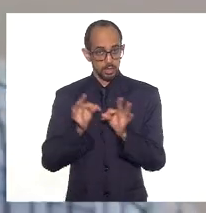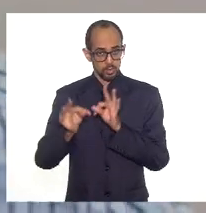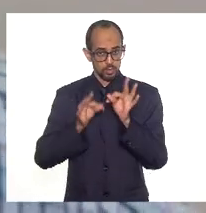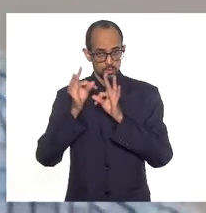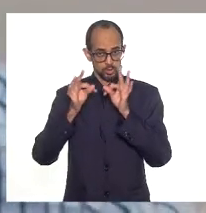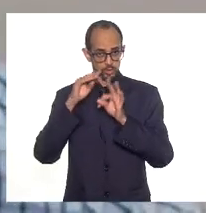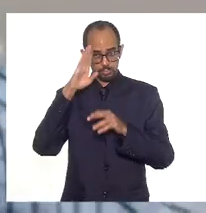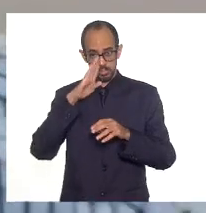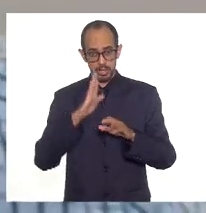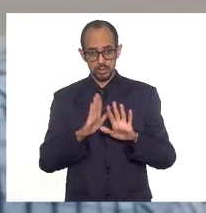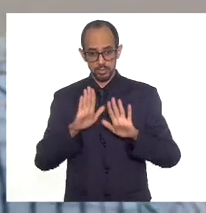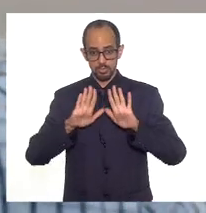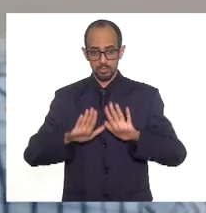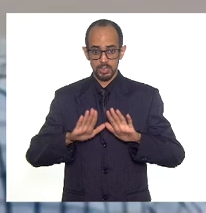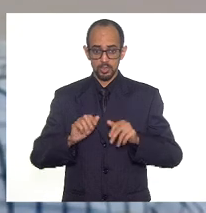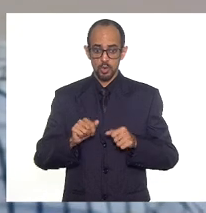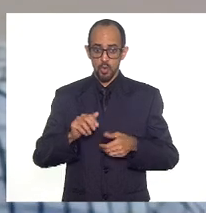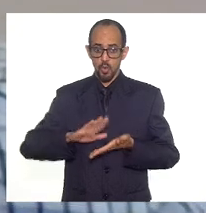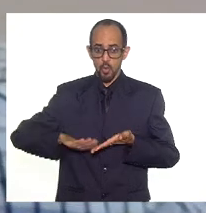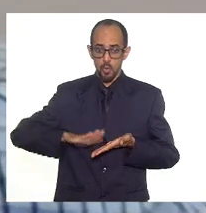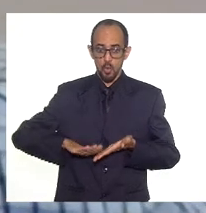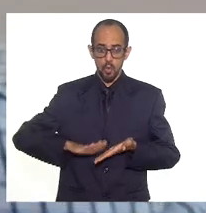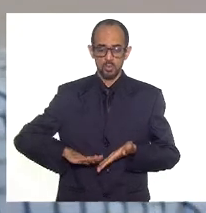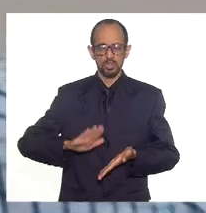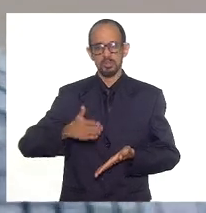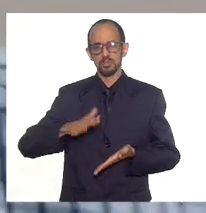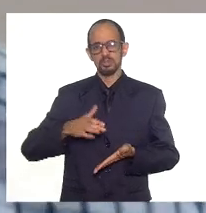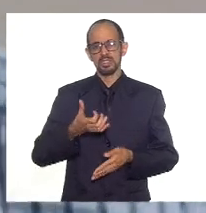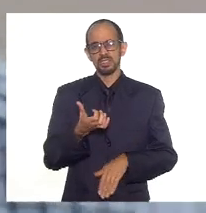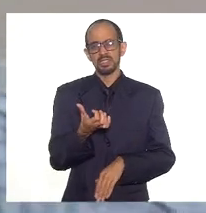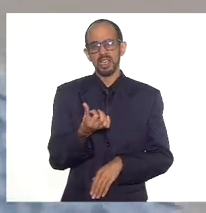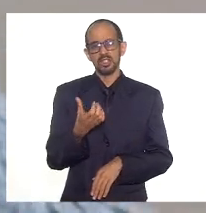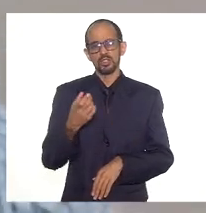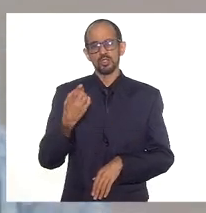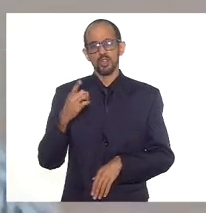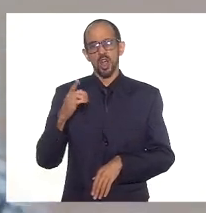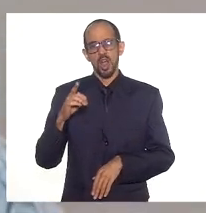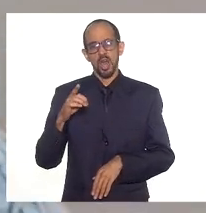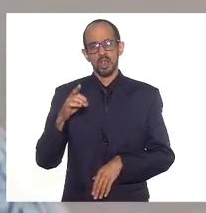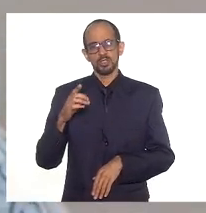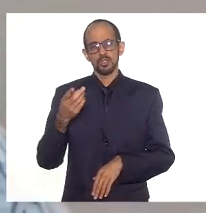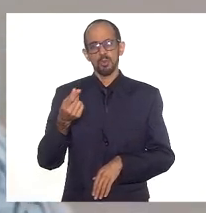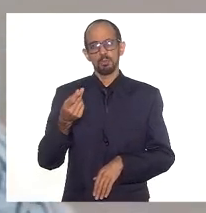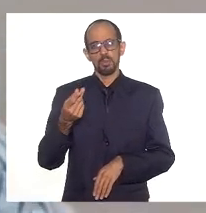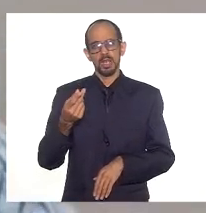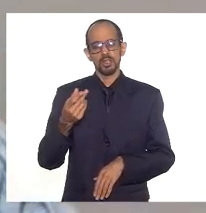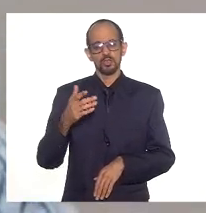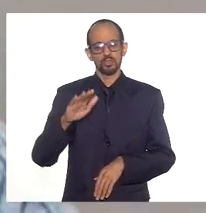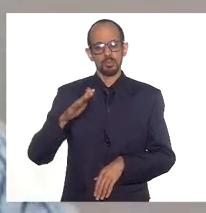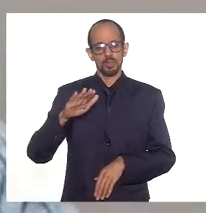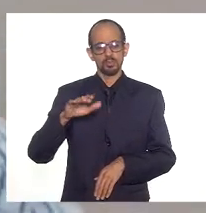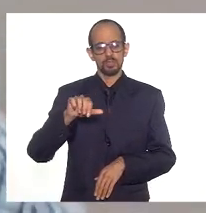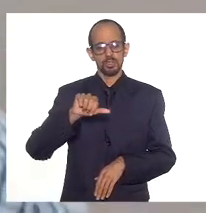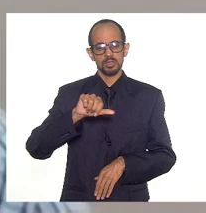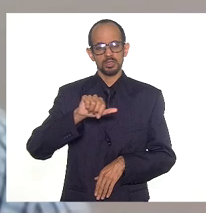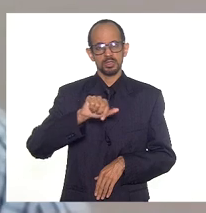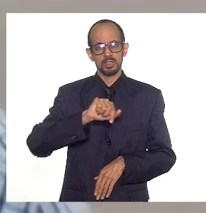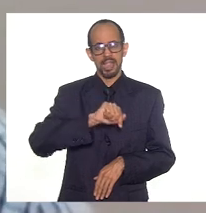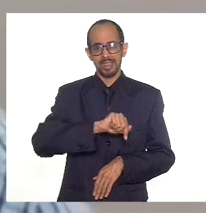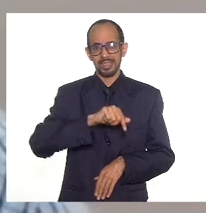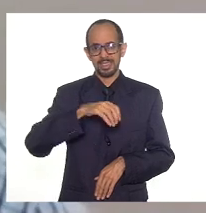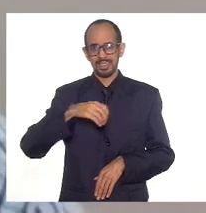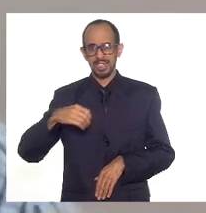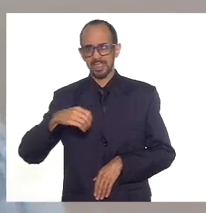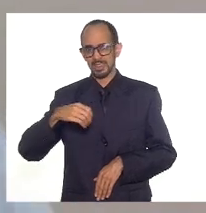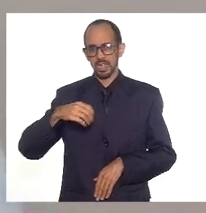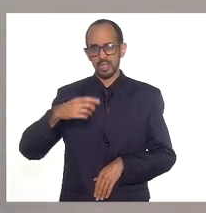custo marginal de extração está $5-6 o barril, o preço do barril do petróleo está aí perto de $70, e eu